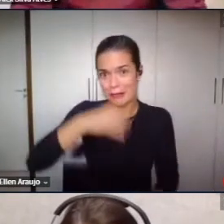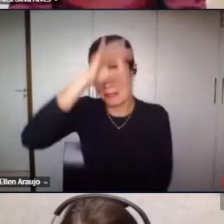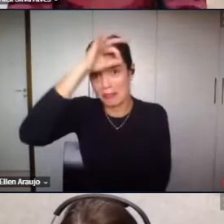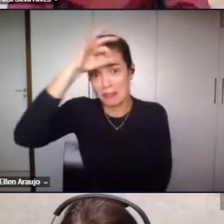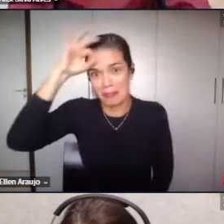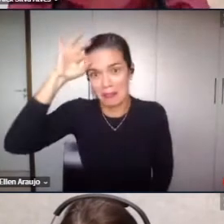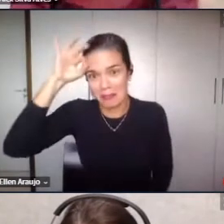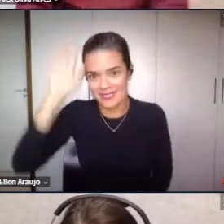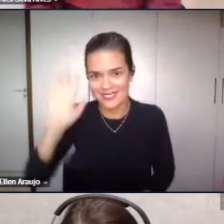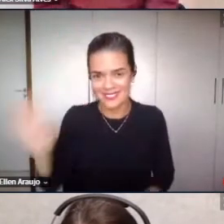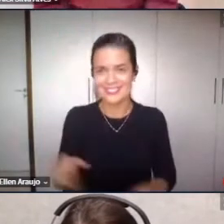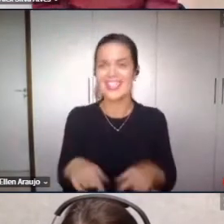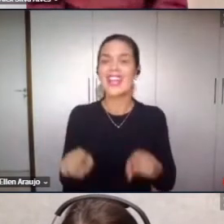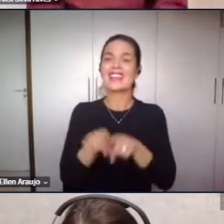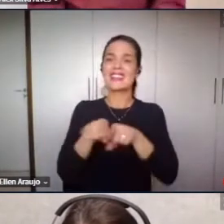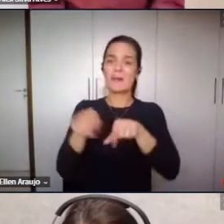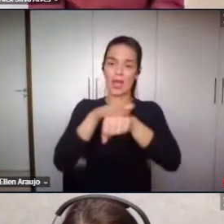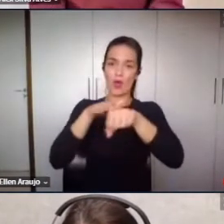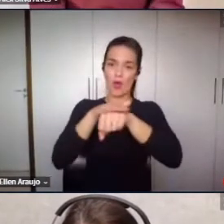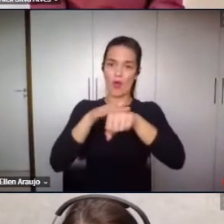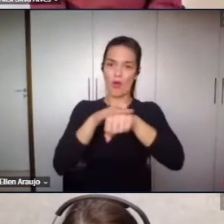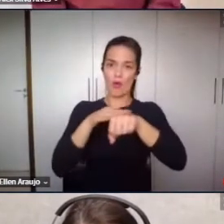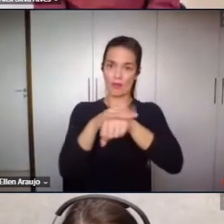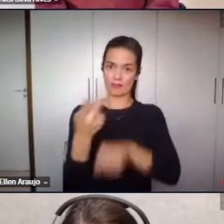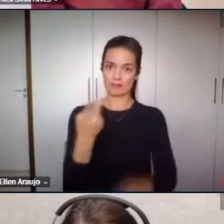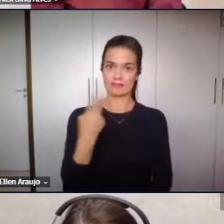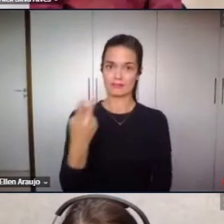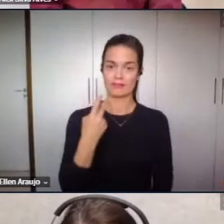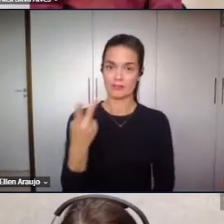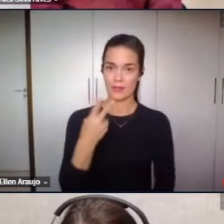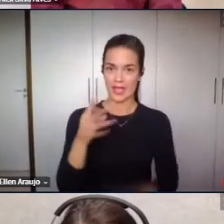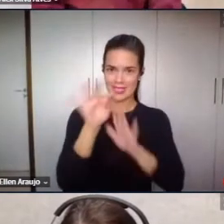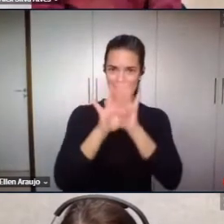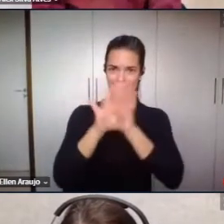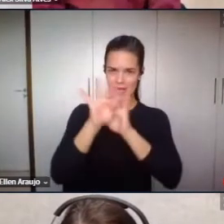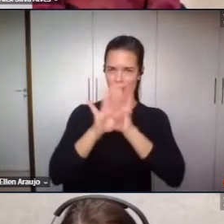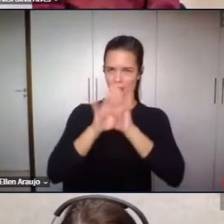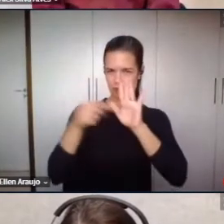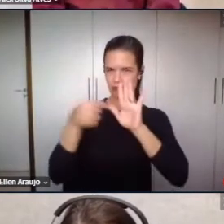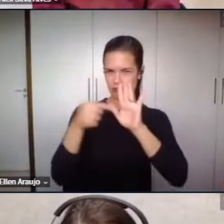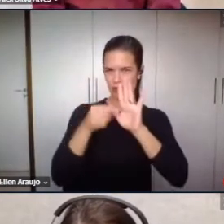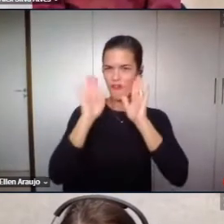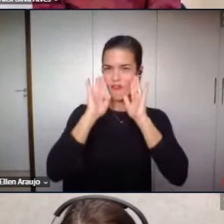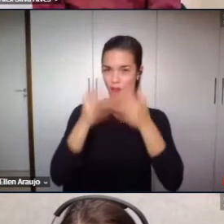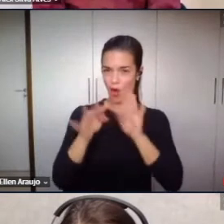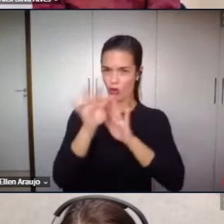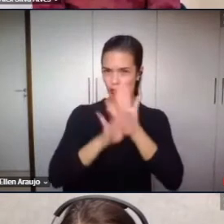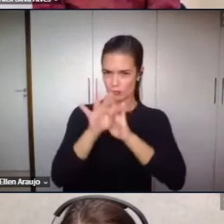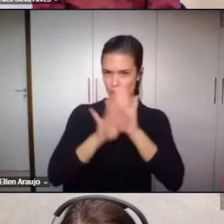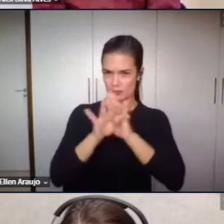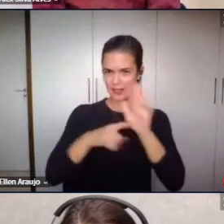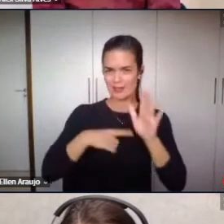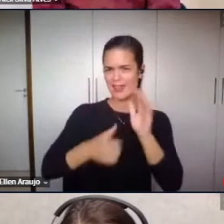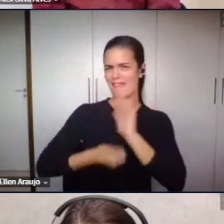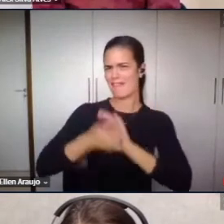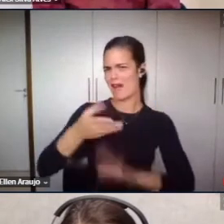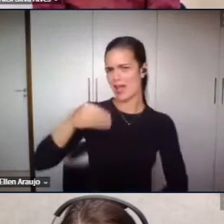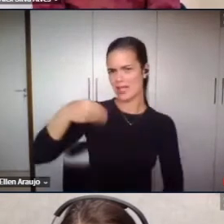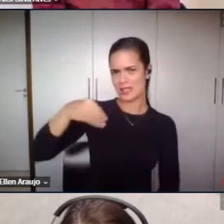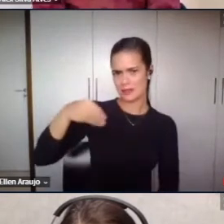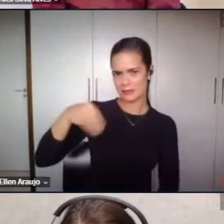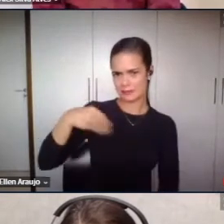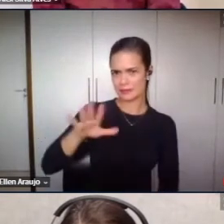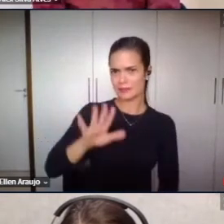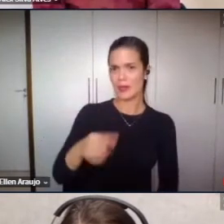Gostaria de conversar contigo agora sobre o texto, tá? Agora são várias páginas. Páginas em que